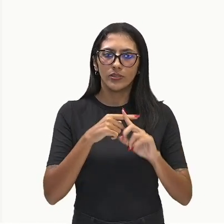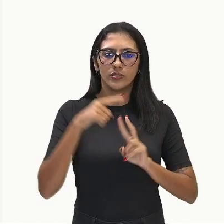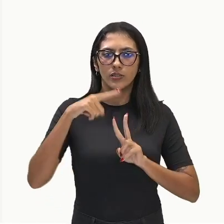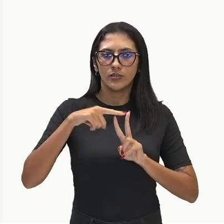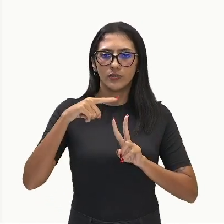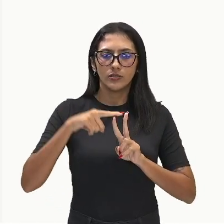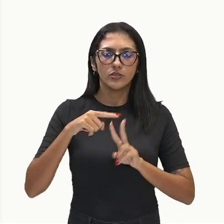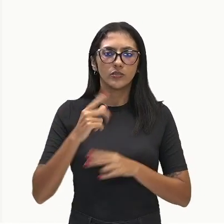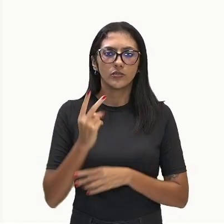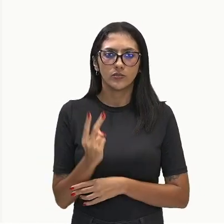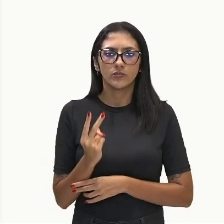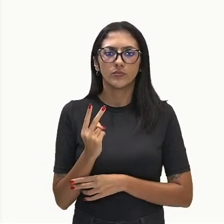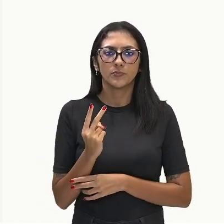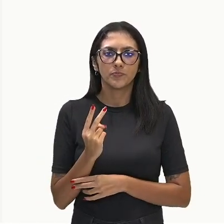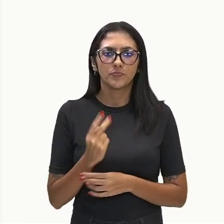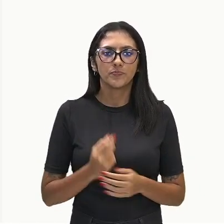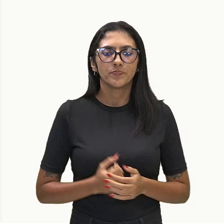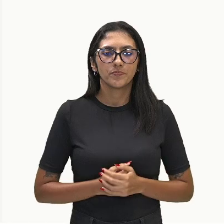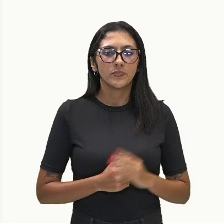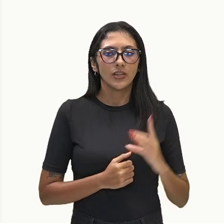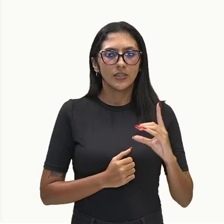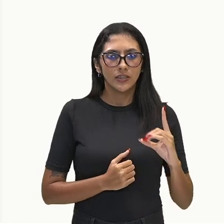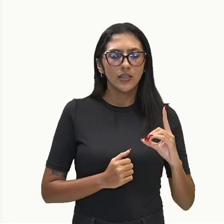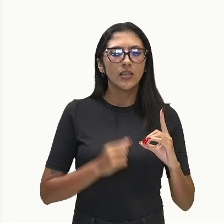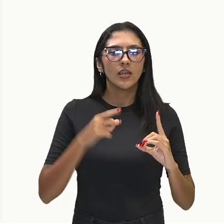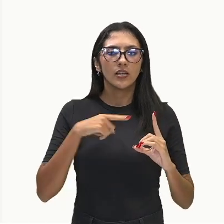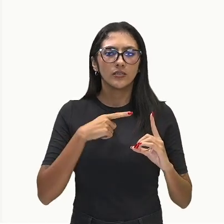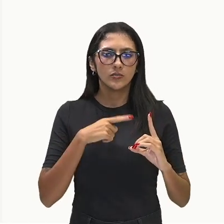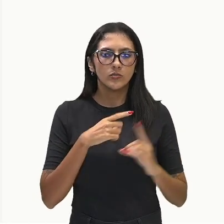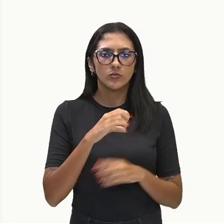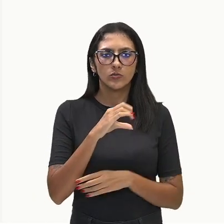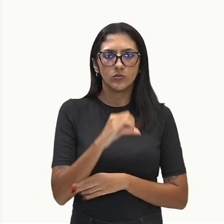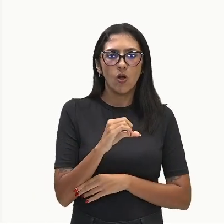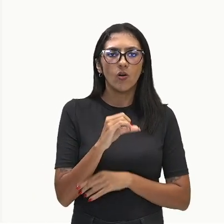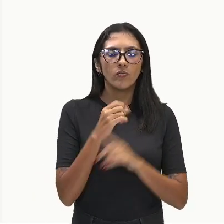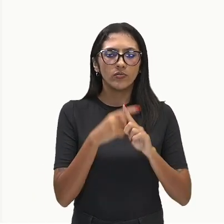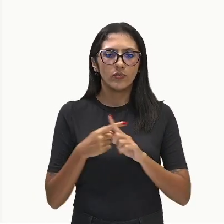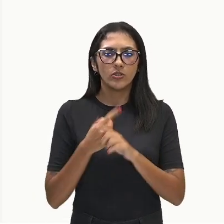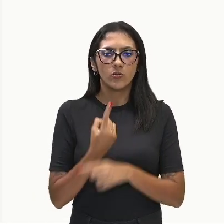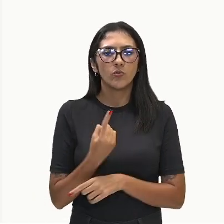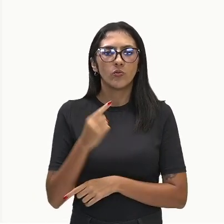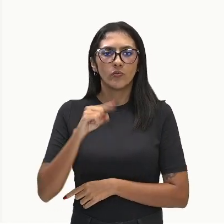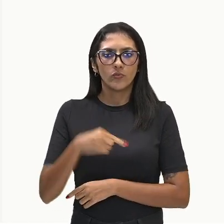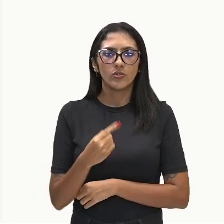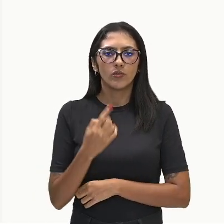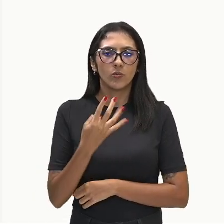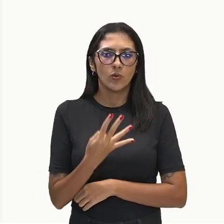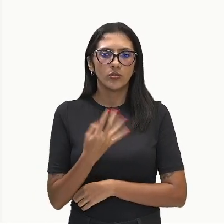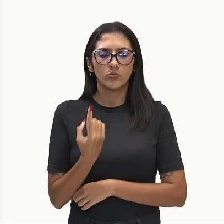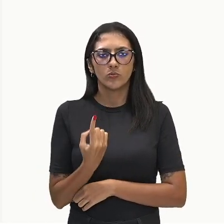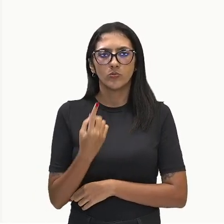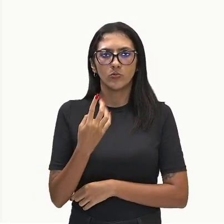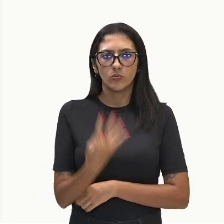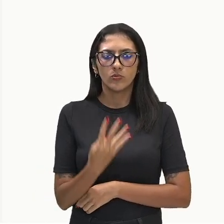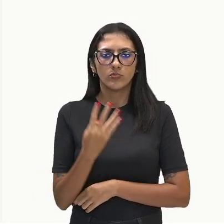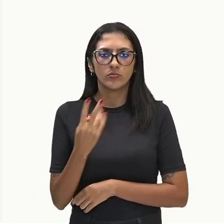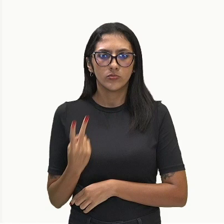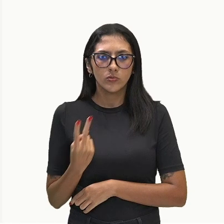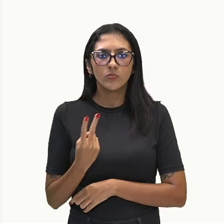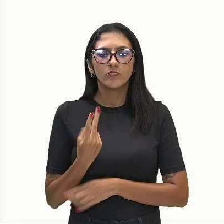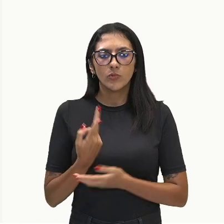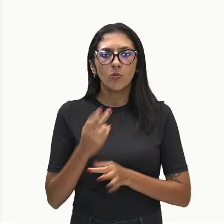Como raiz de 2 é aproximadamente 1,4142, realizando essa multiplicação, 9